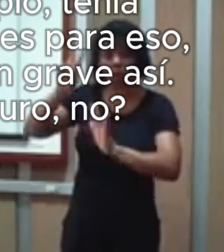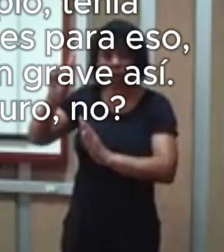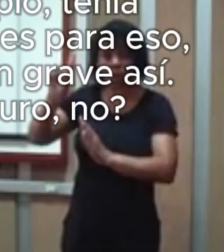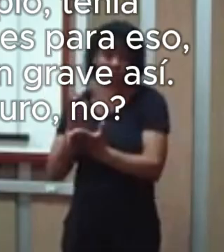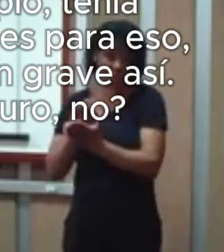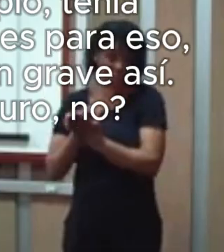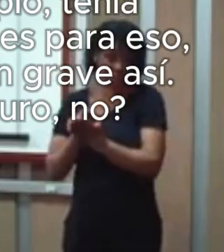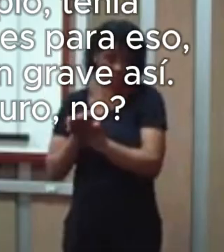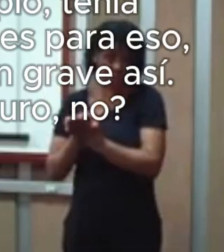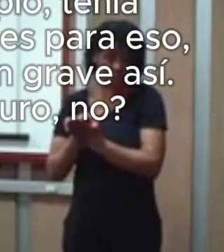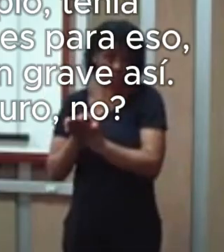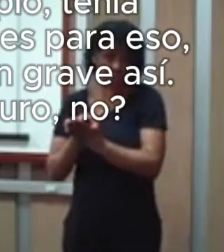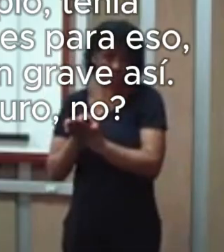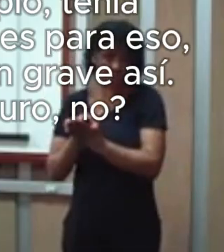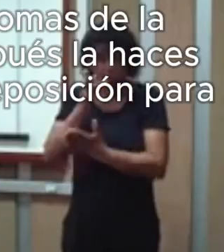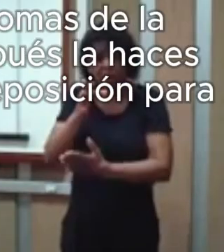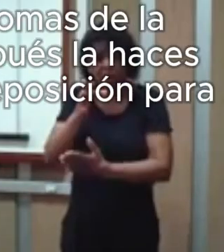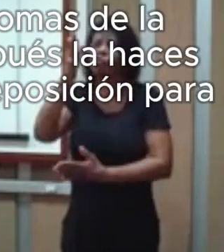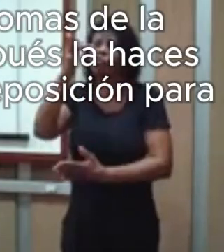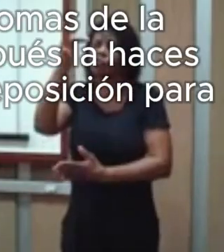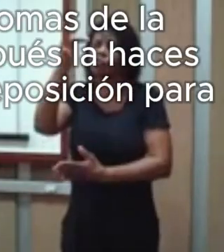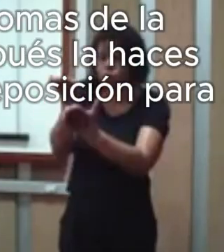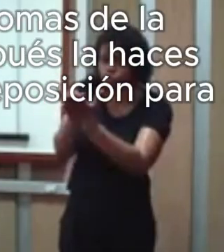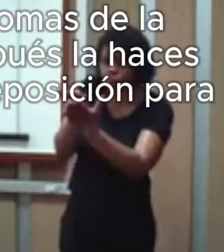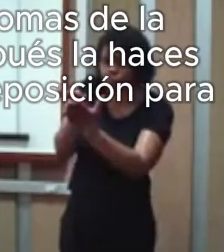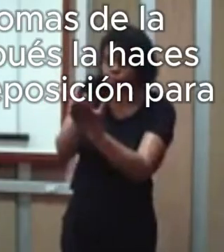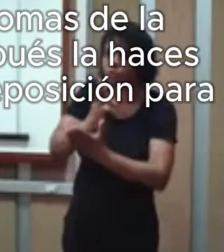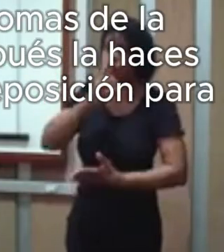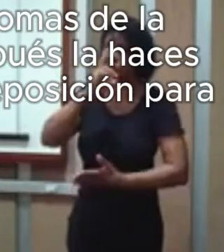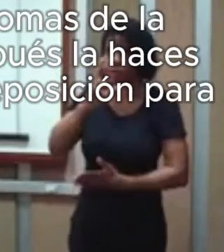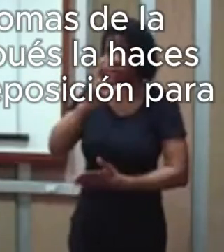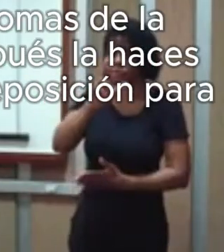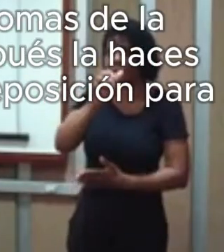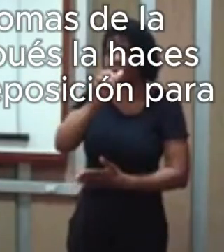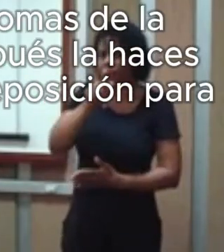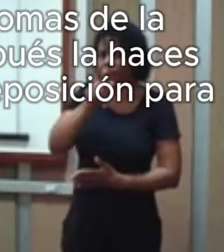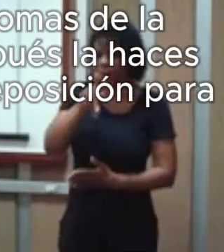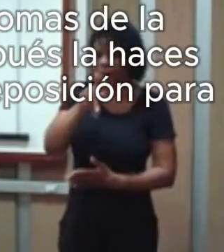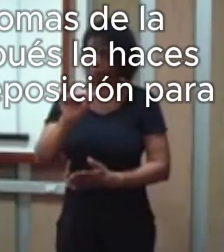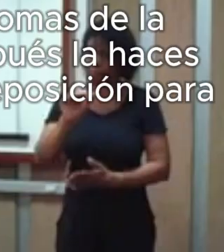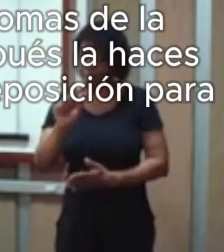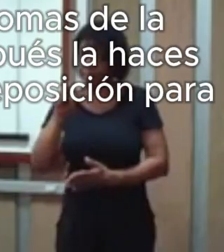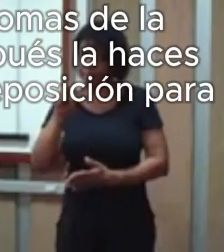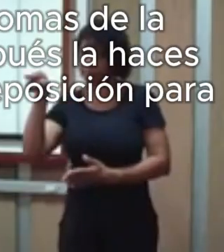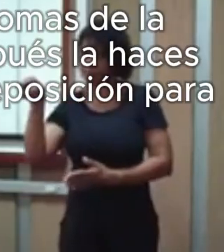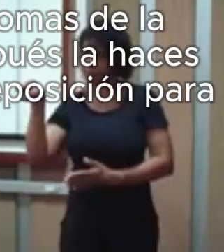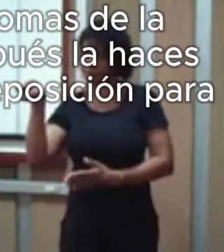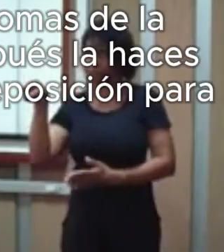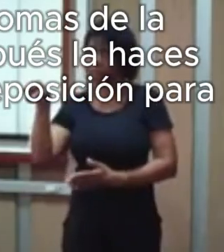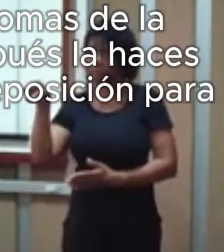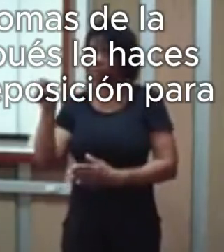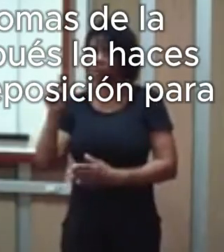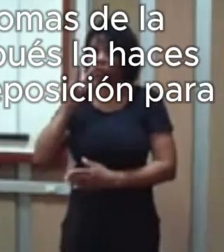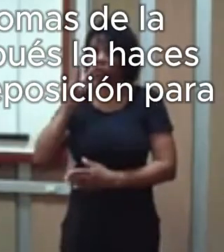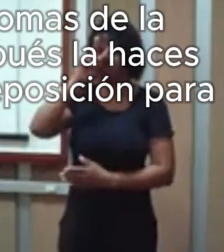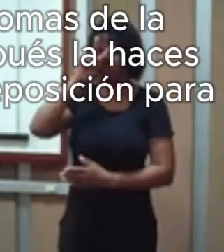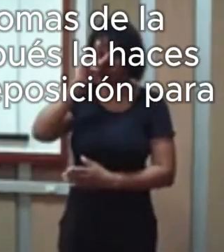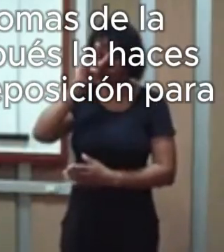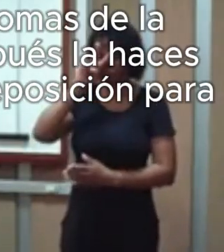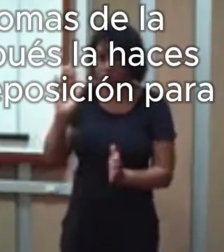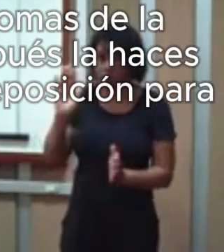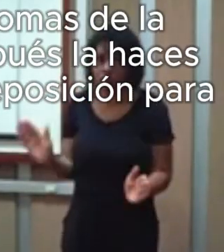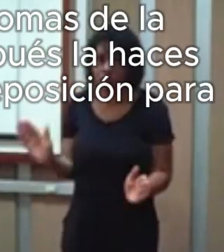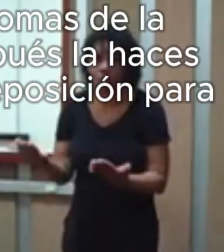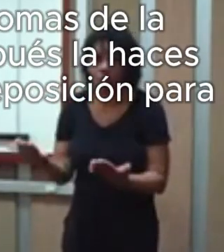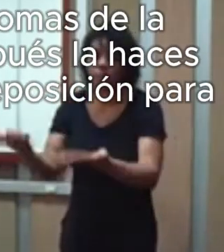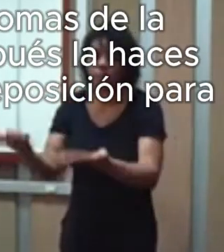iPS agora são o futuro, né? Então, essas iPS são células de pluripotência induzida, são células